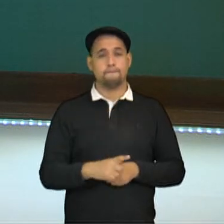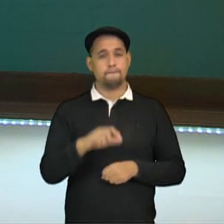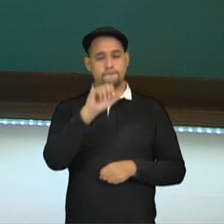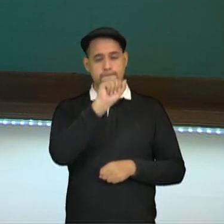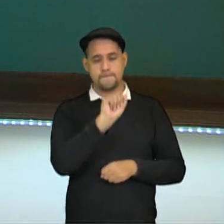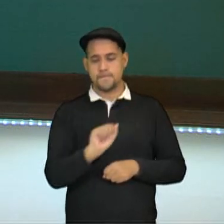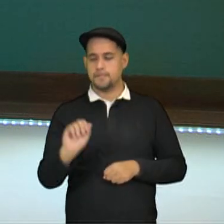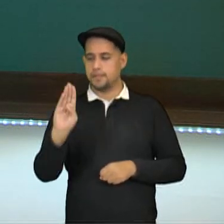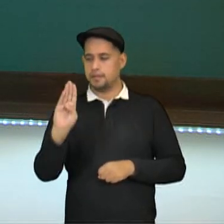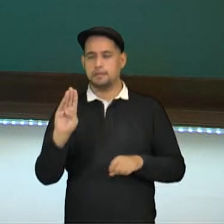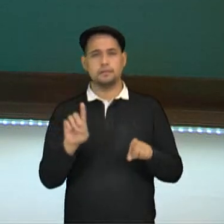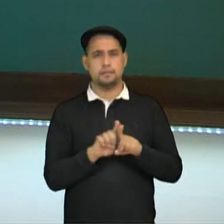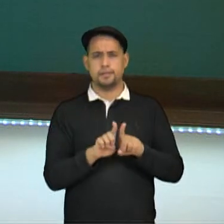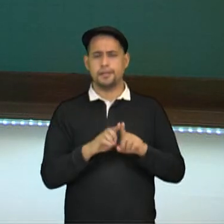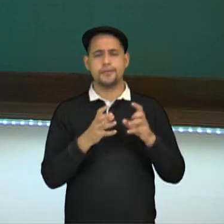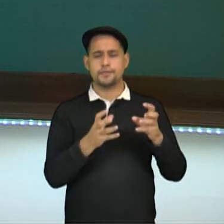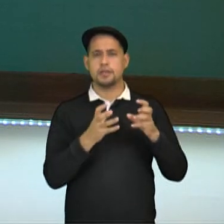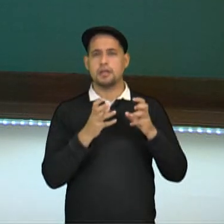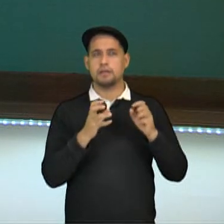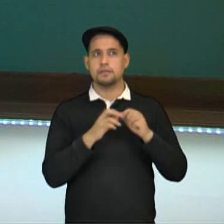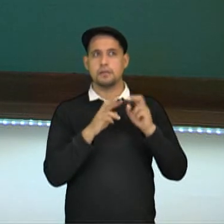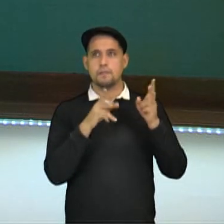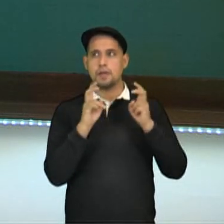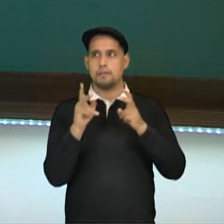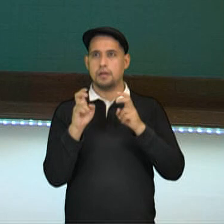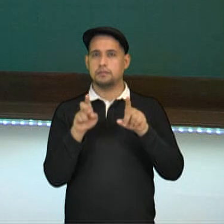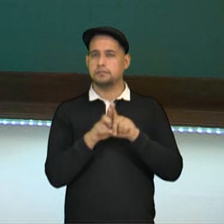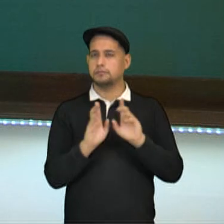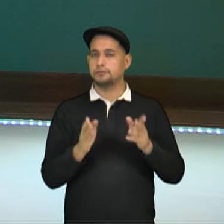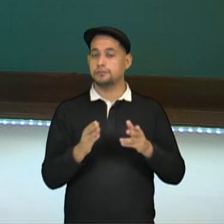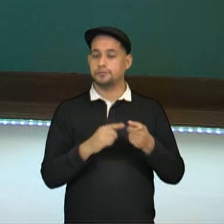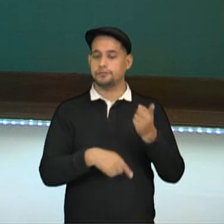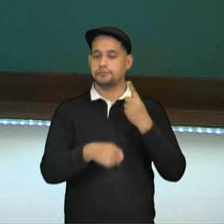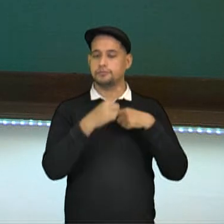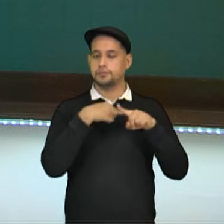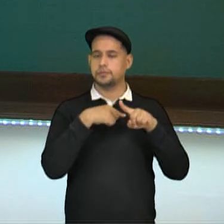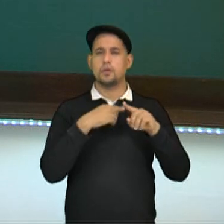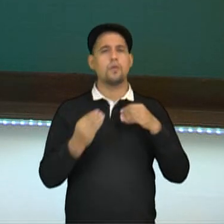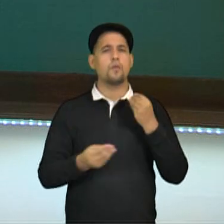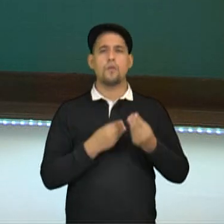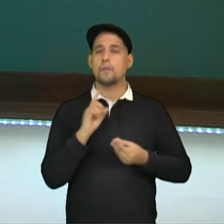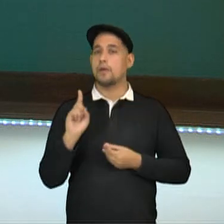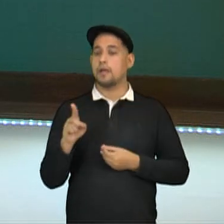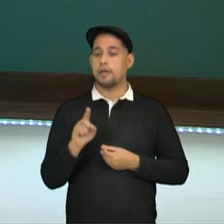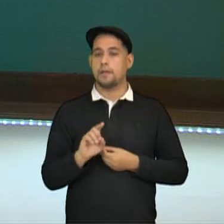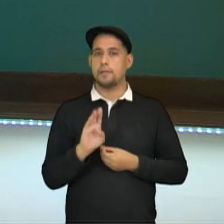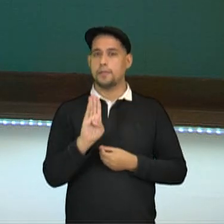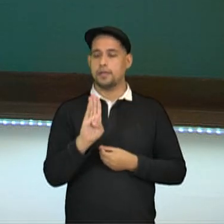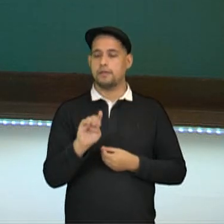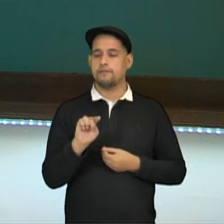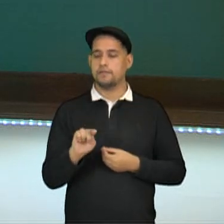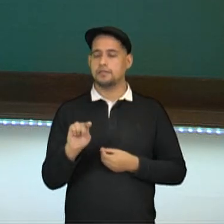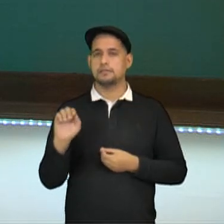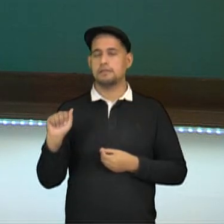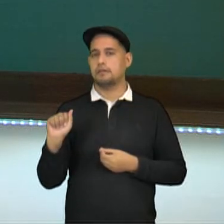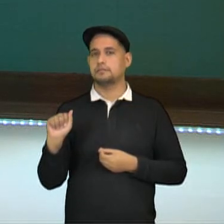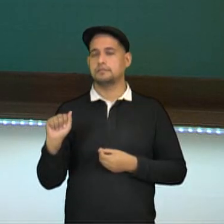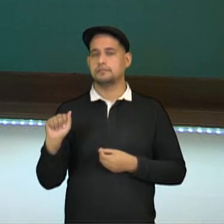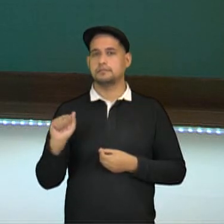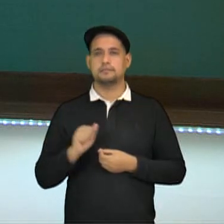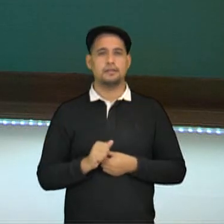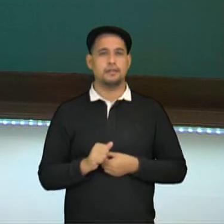e B e eu quero que você determine agora ao contrário, quanto vale B vezes A.